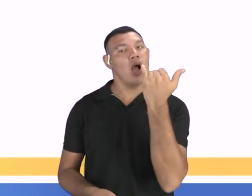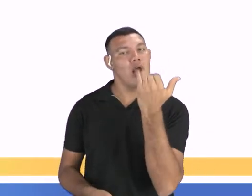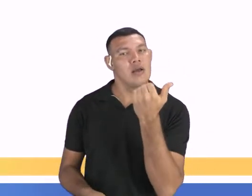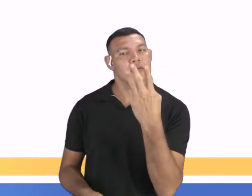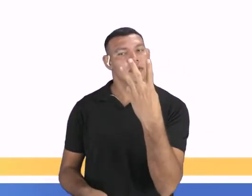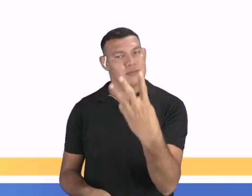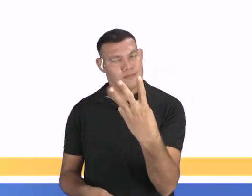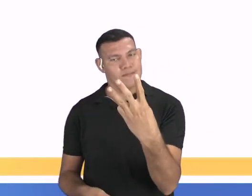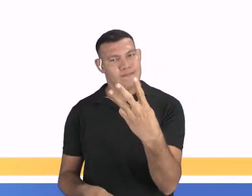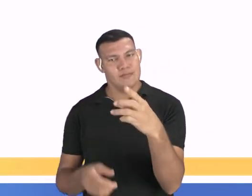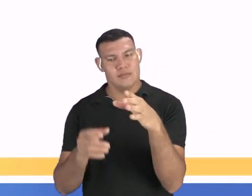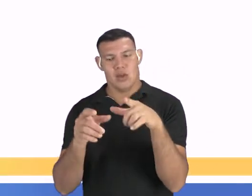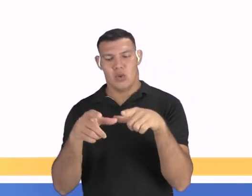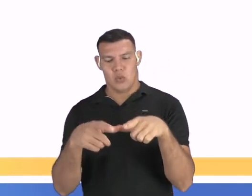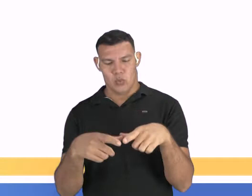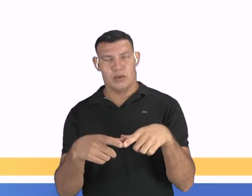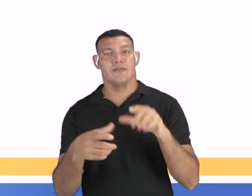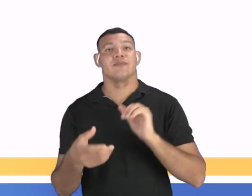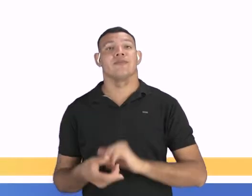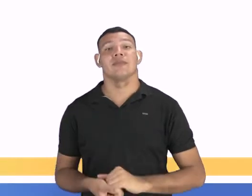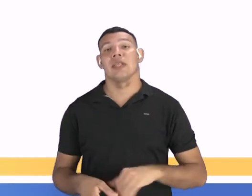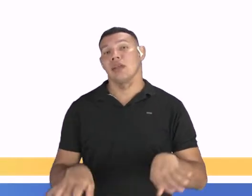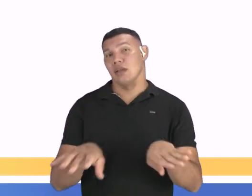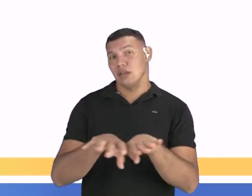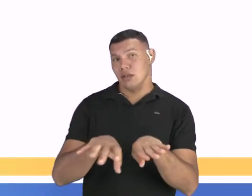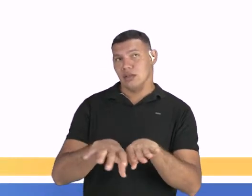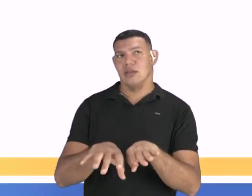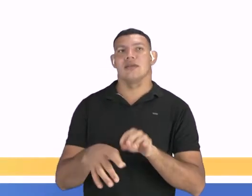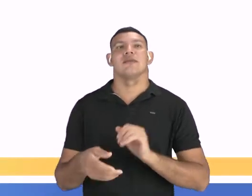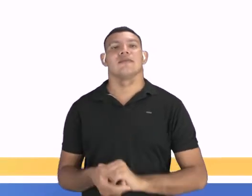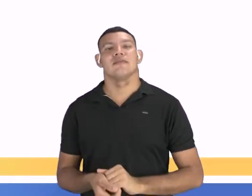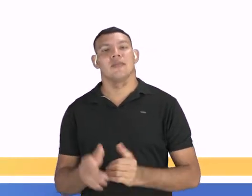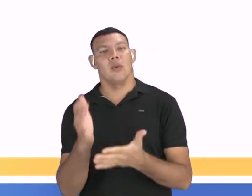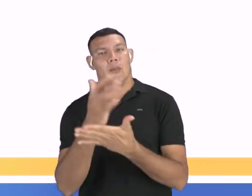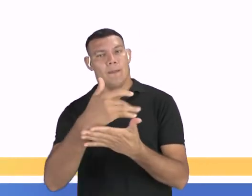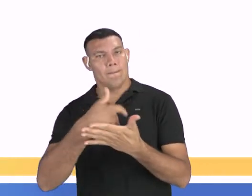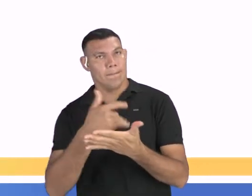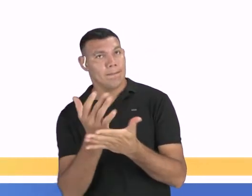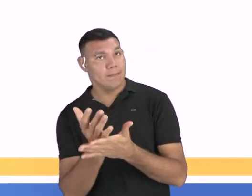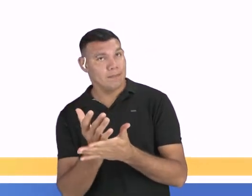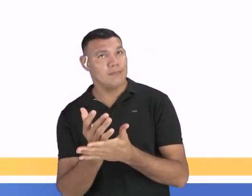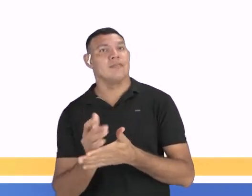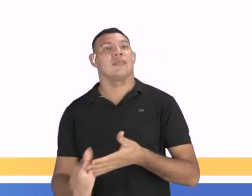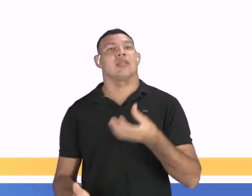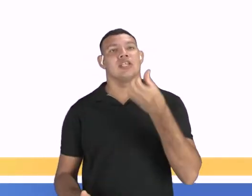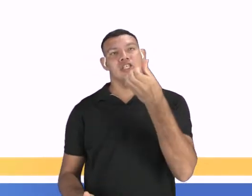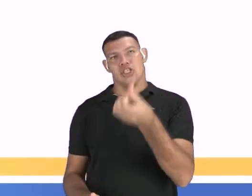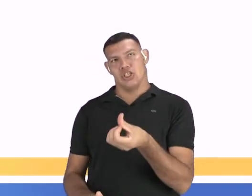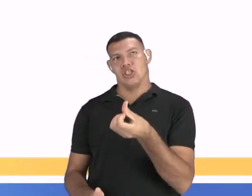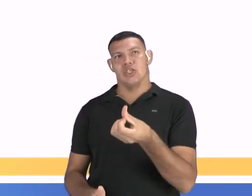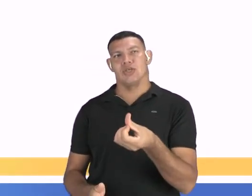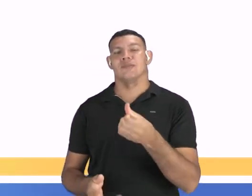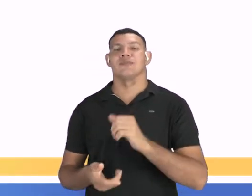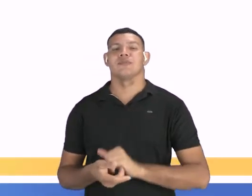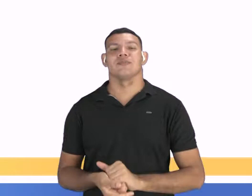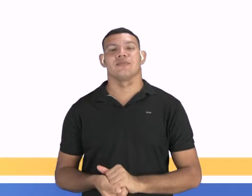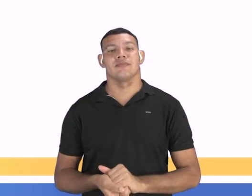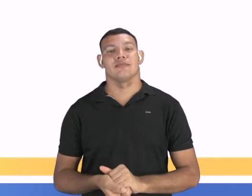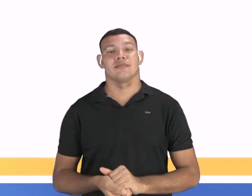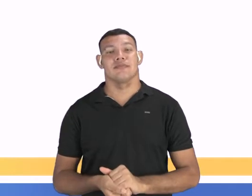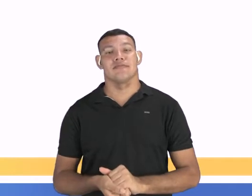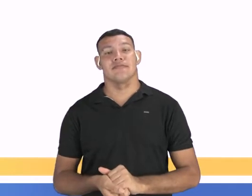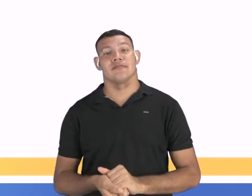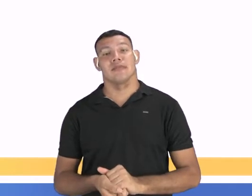3 pedaços. Mas ela também pode ser dividida para 6 pessoas, quando cada uma ganhar 2